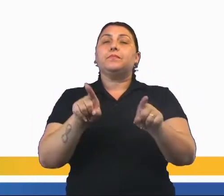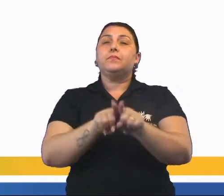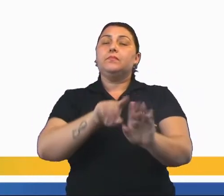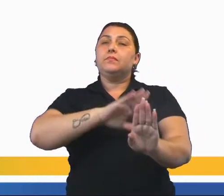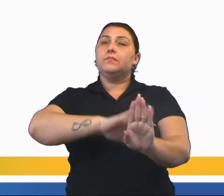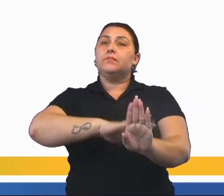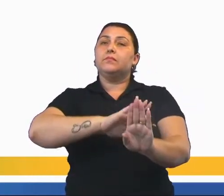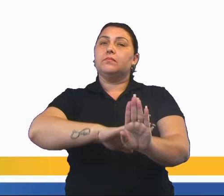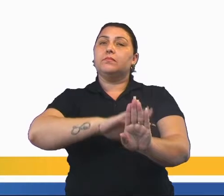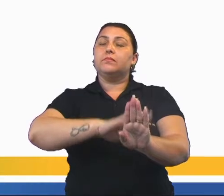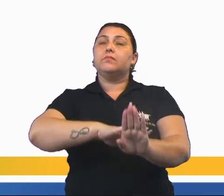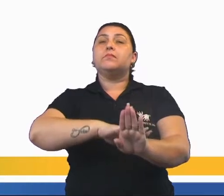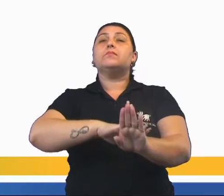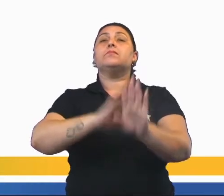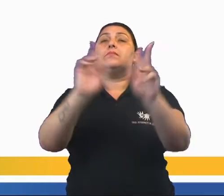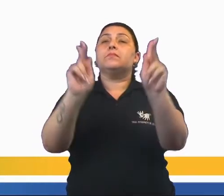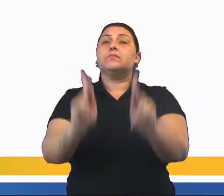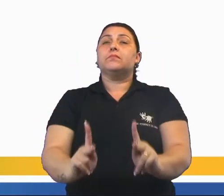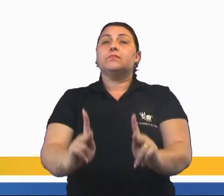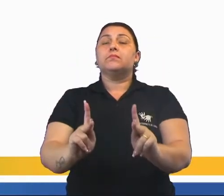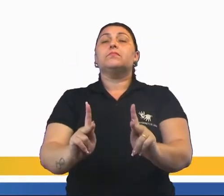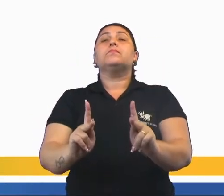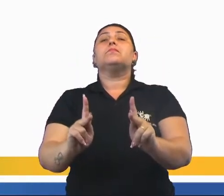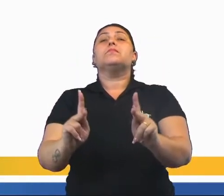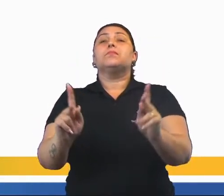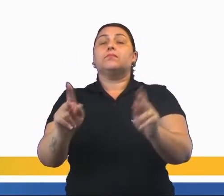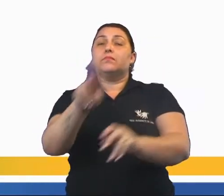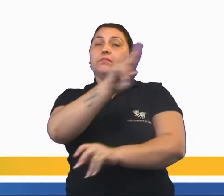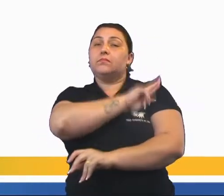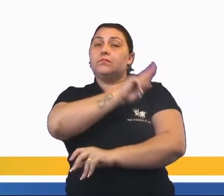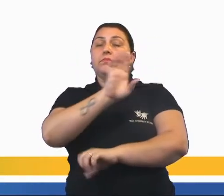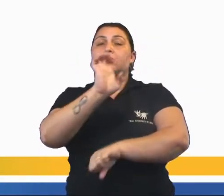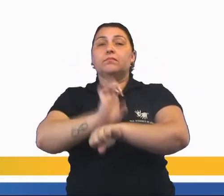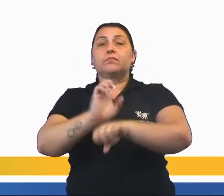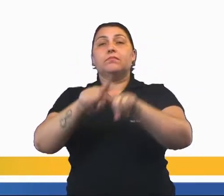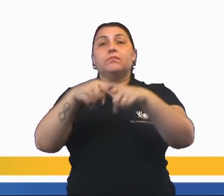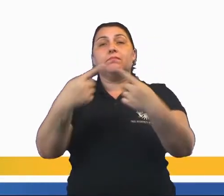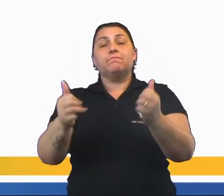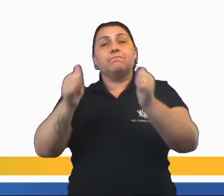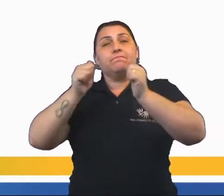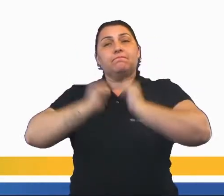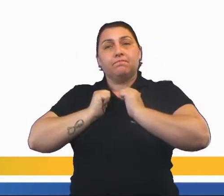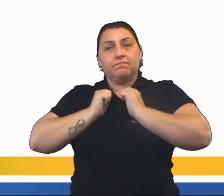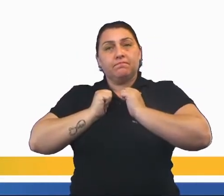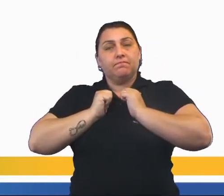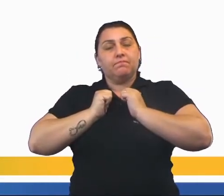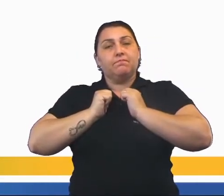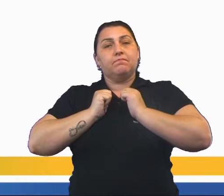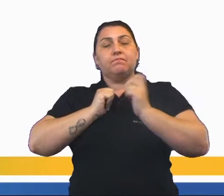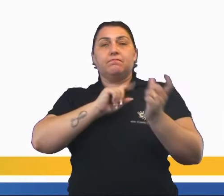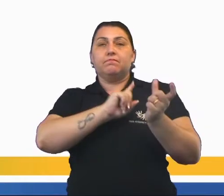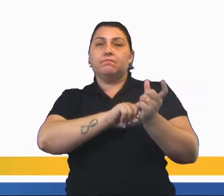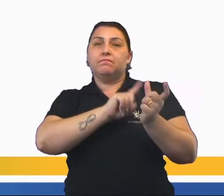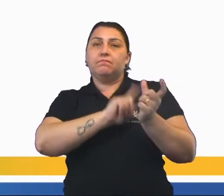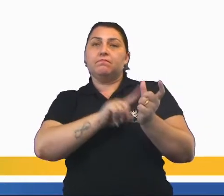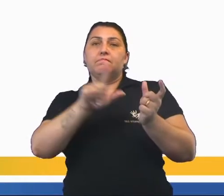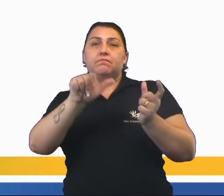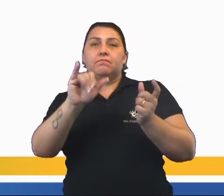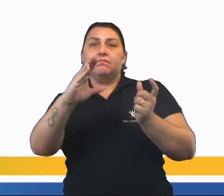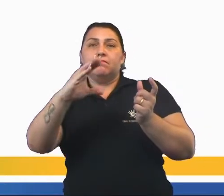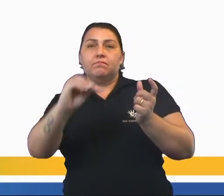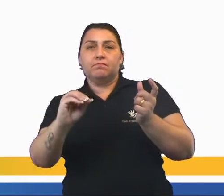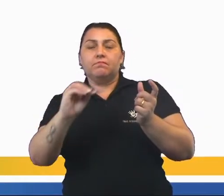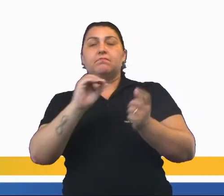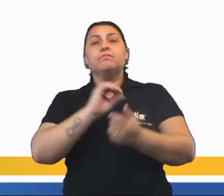tolerância religiosa, cultura de paz, tudo isso é função do Estado. Mas o termo técnico significa dizer